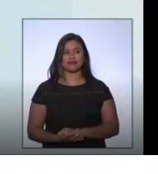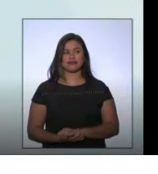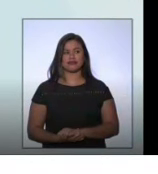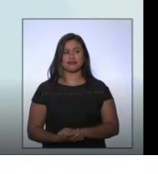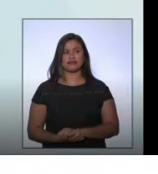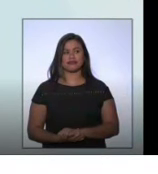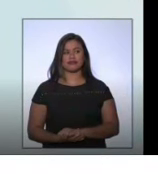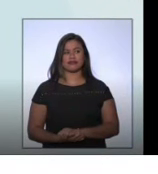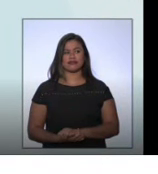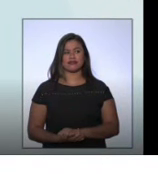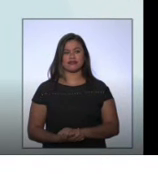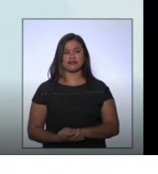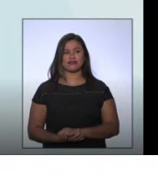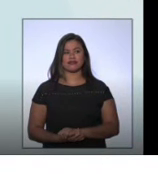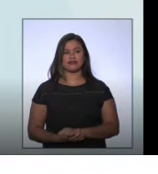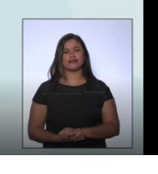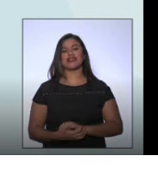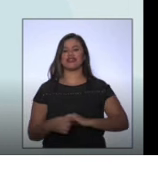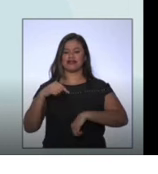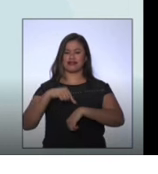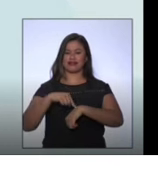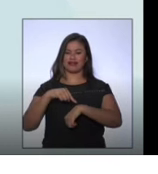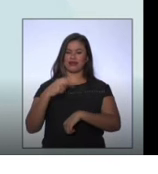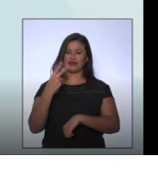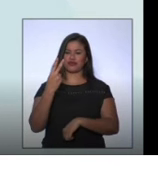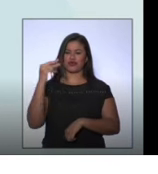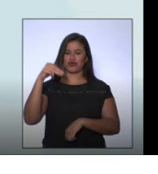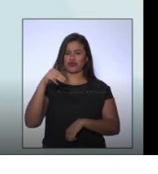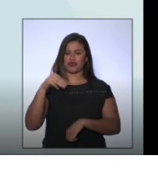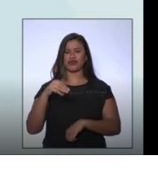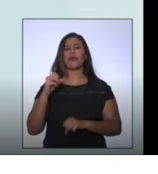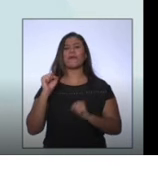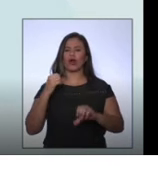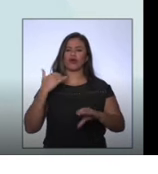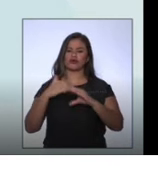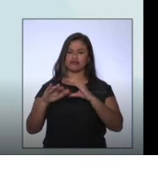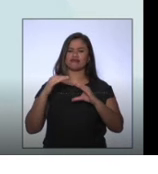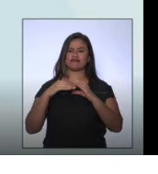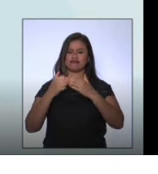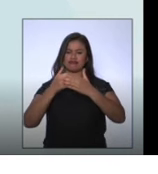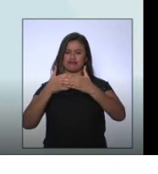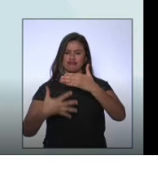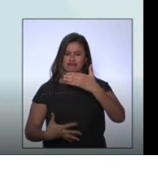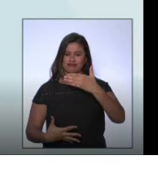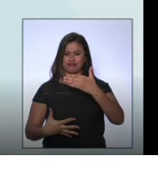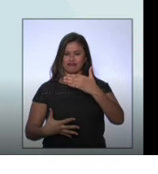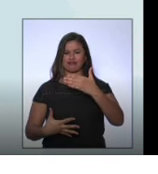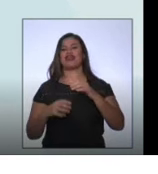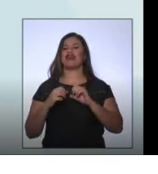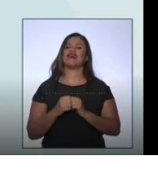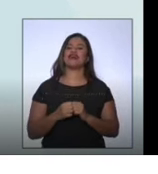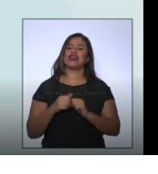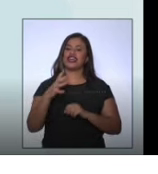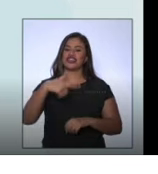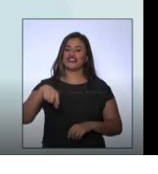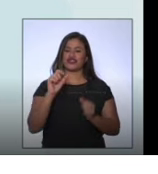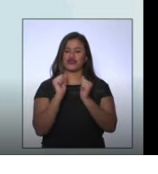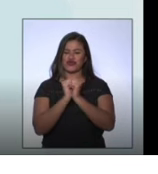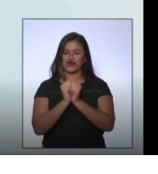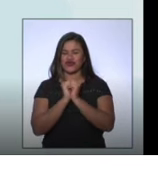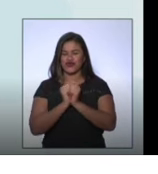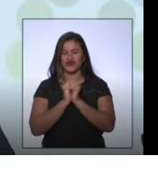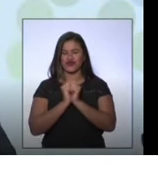Nós Nós temos. temos 2 minutinhos, interajam, fiquem à vontade, participem, estamos aqui com vocês, não vamos sair